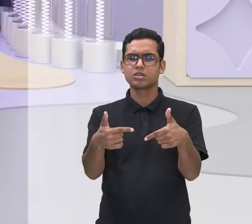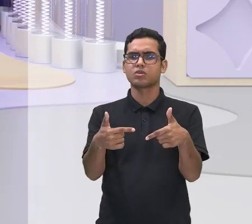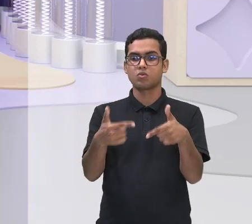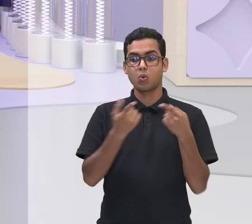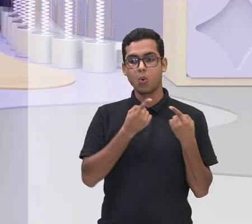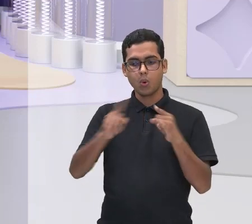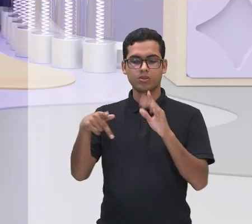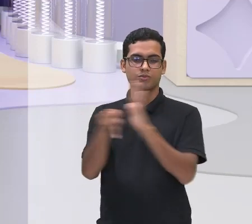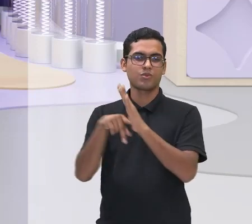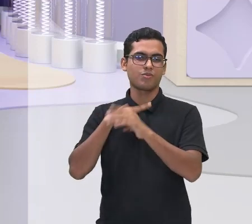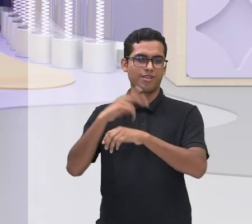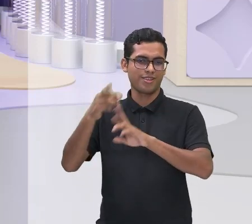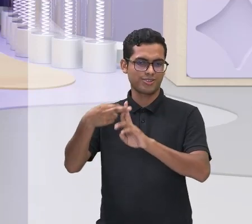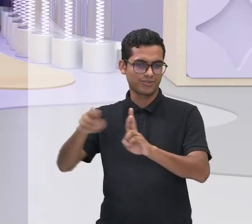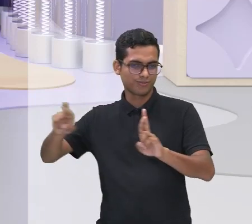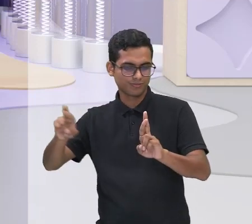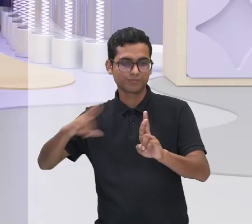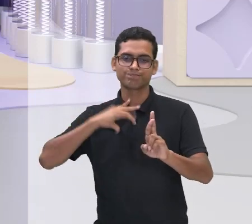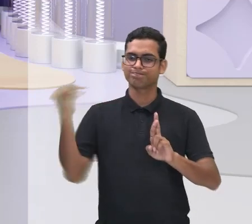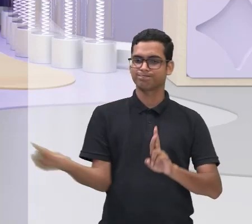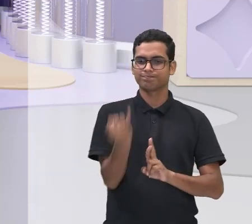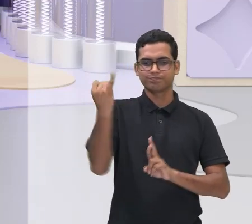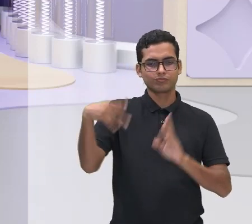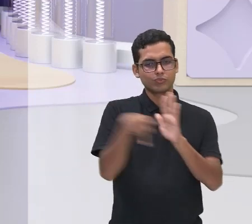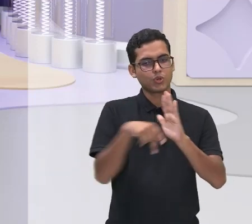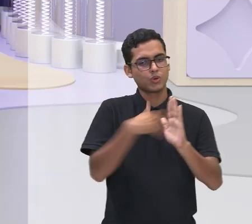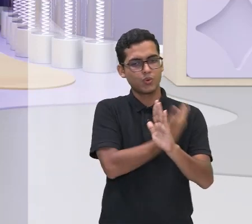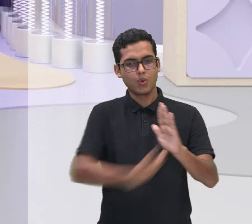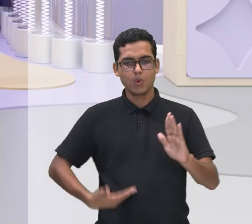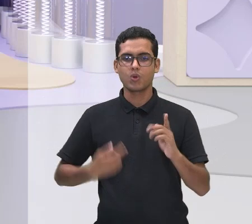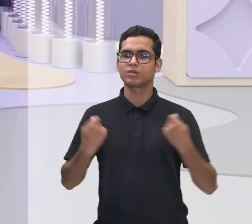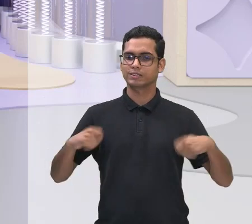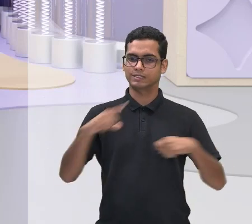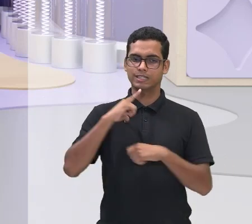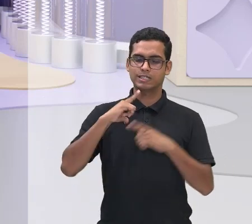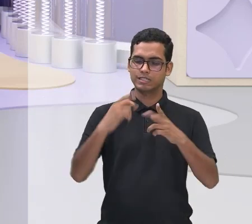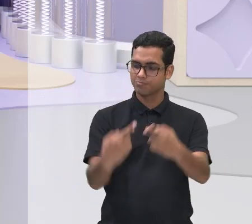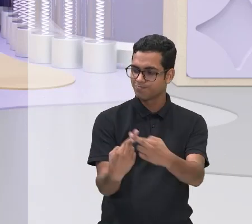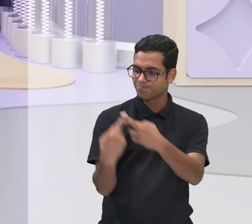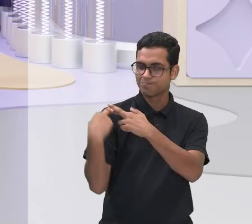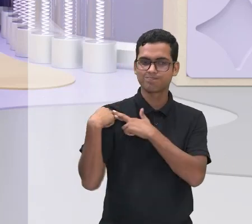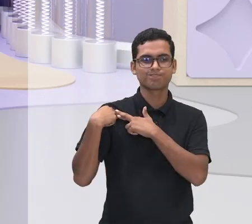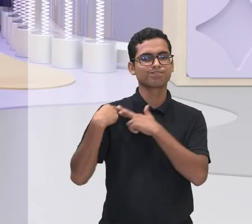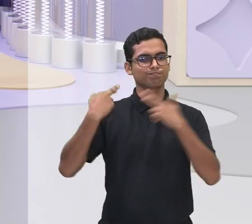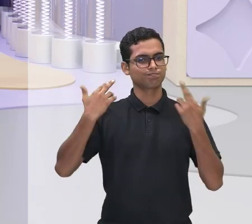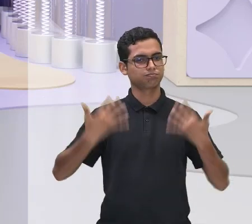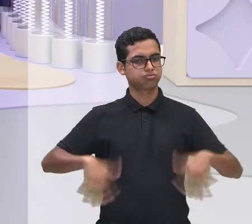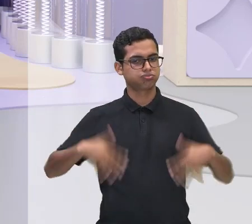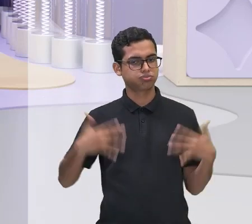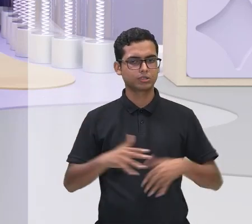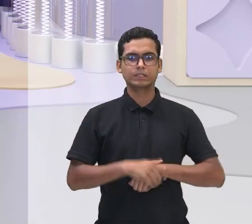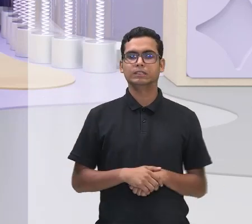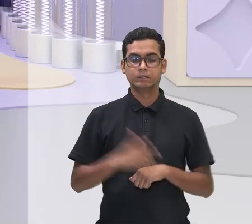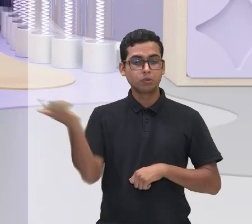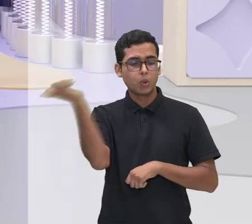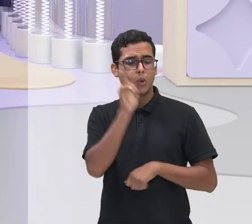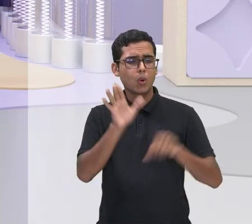religiosa. Isso é importante. O Estado tem essa missão, tem esse dever. Garantir